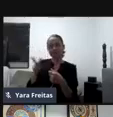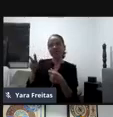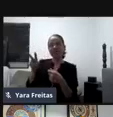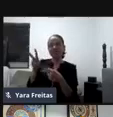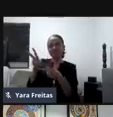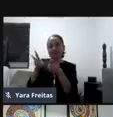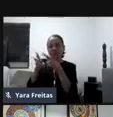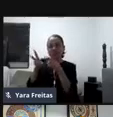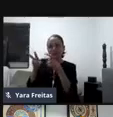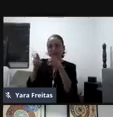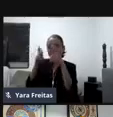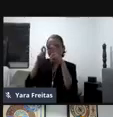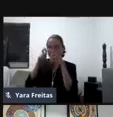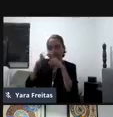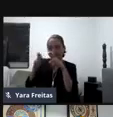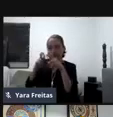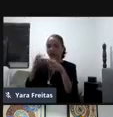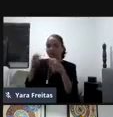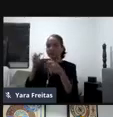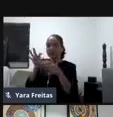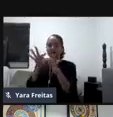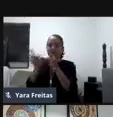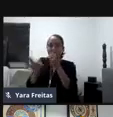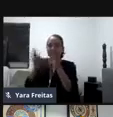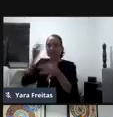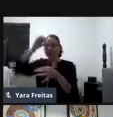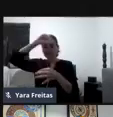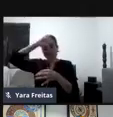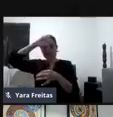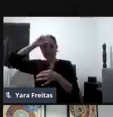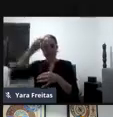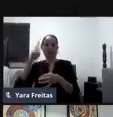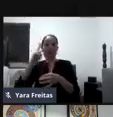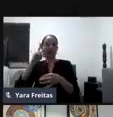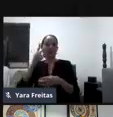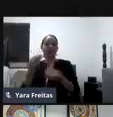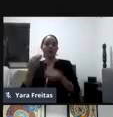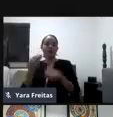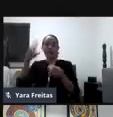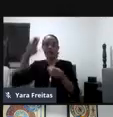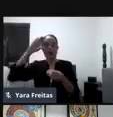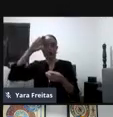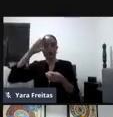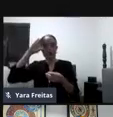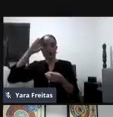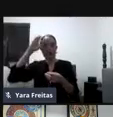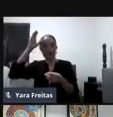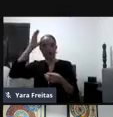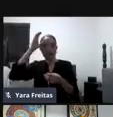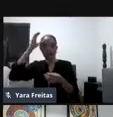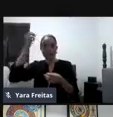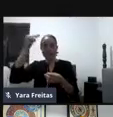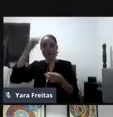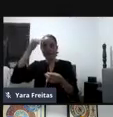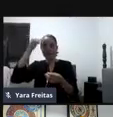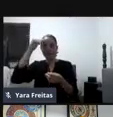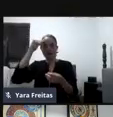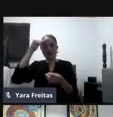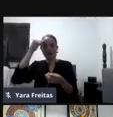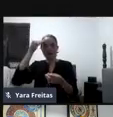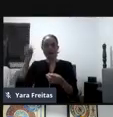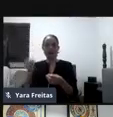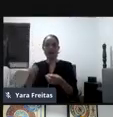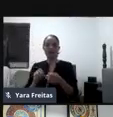tratar a depressão, a gente tem que avaliar muito bem como é que está a parte cognitiva, a memória, porque sim, pode